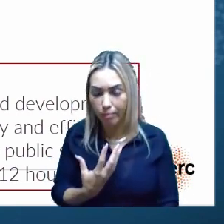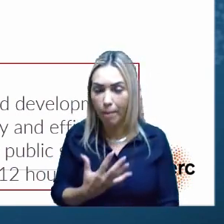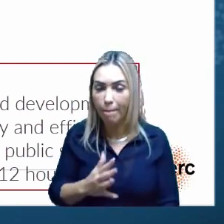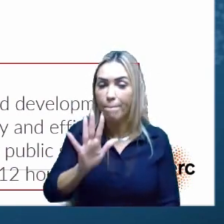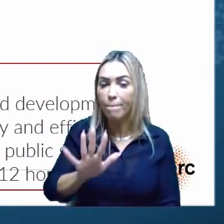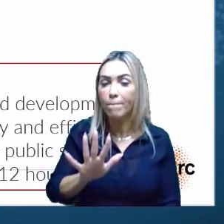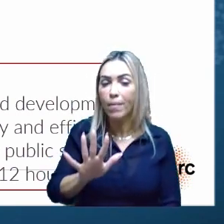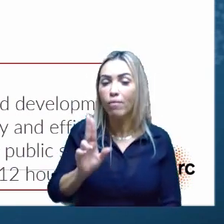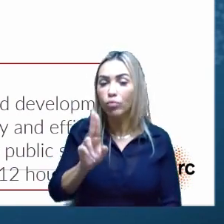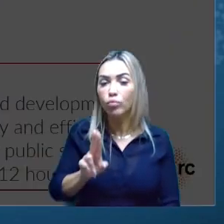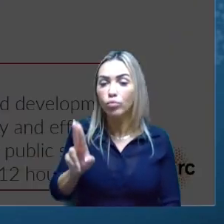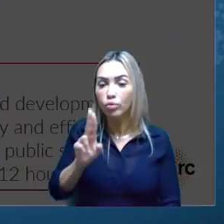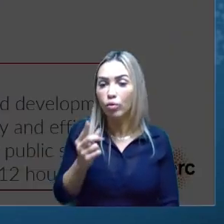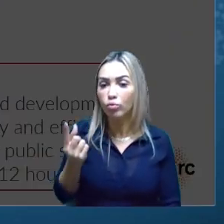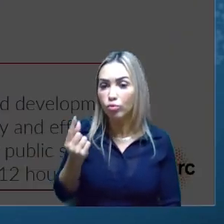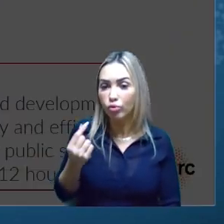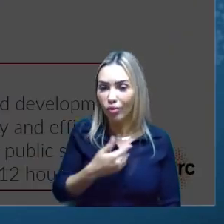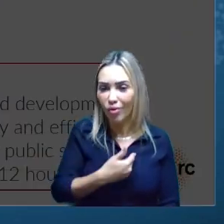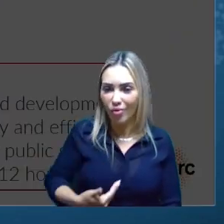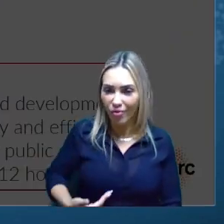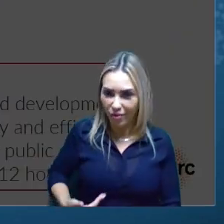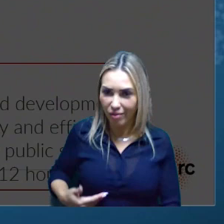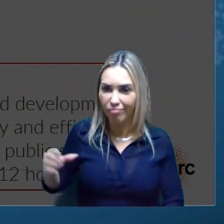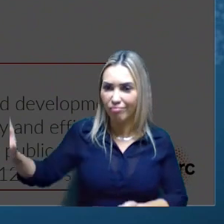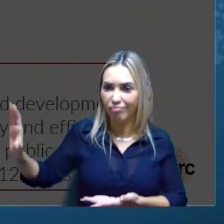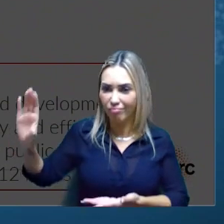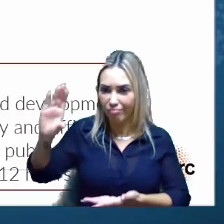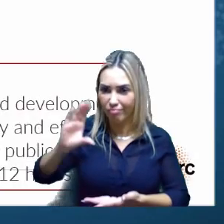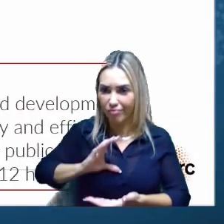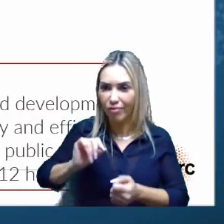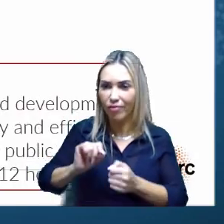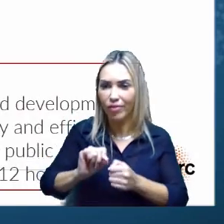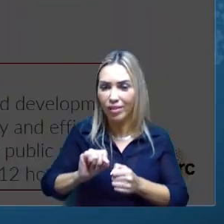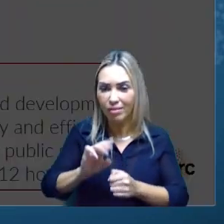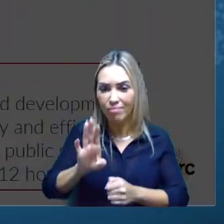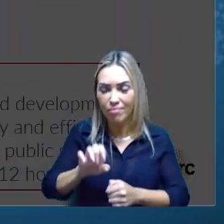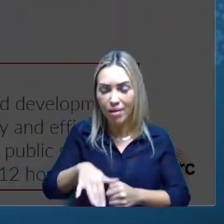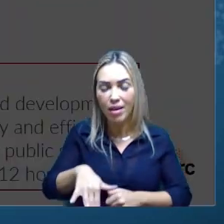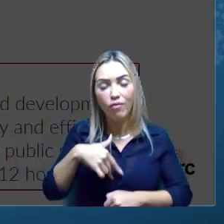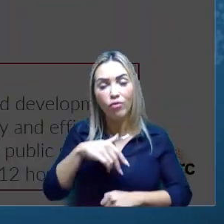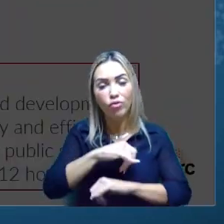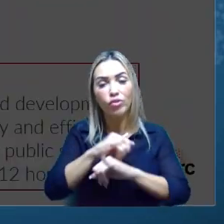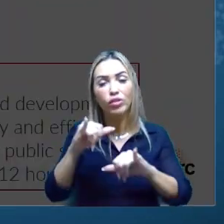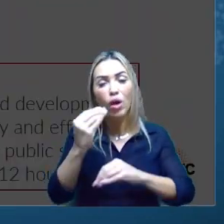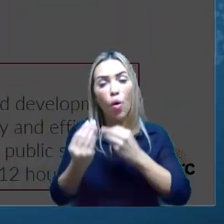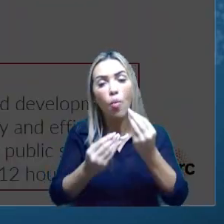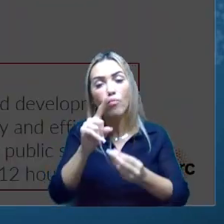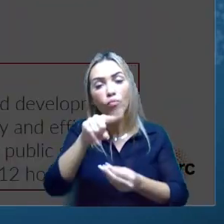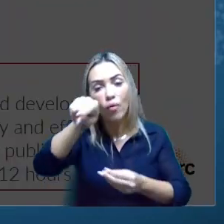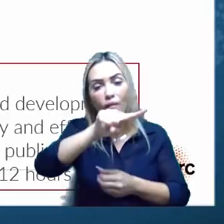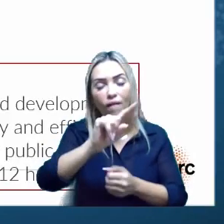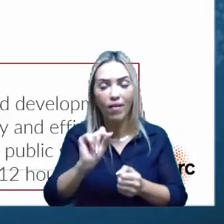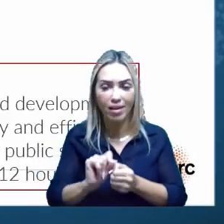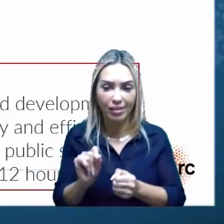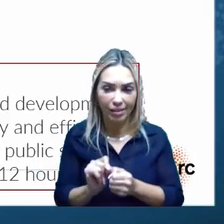usar o dinheiro do governo, os governos vão investir dinheiro, vamos fazer isso então. Eu vou dizer para vocês como é que vocês vão fazer.